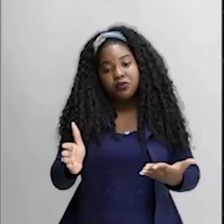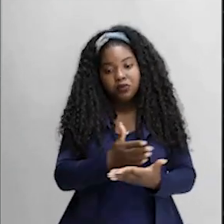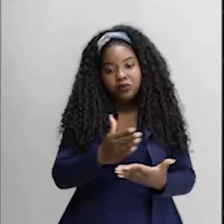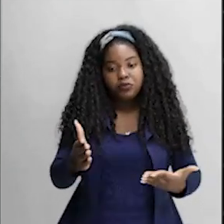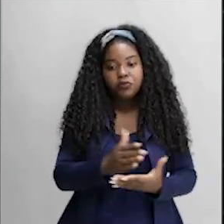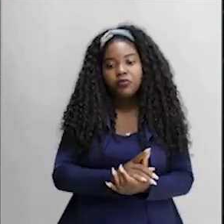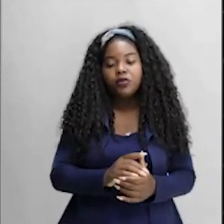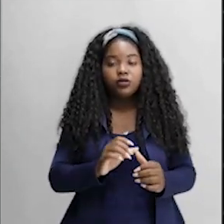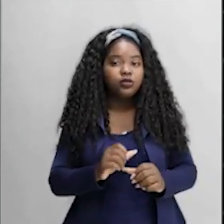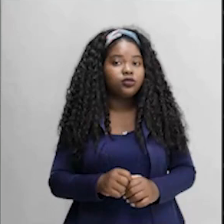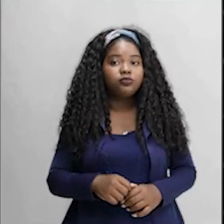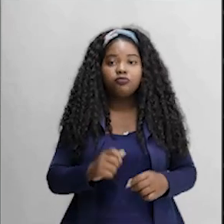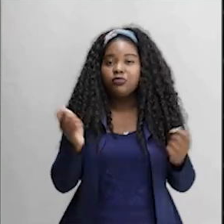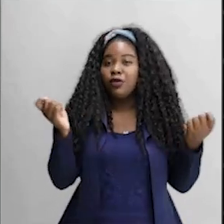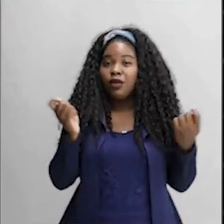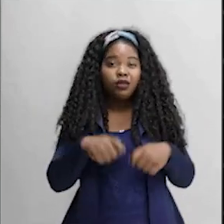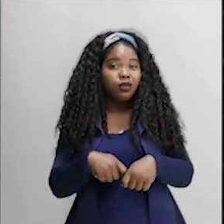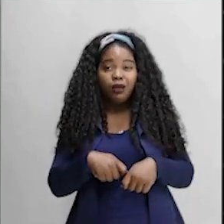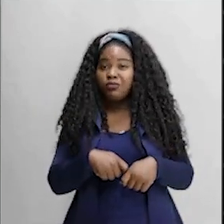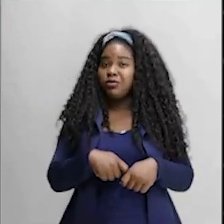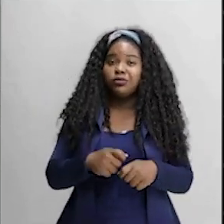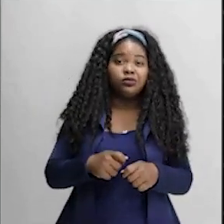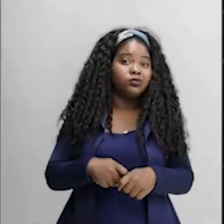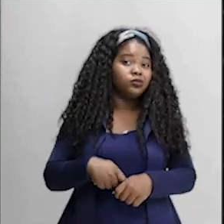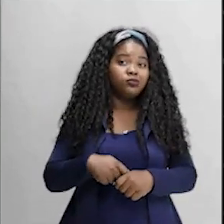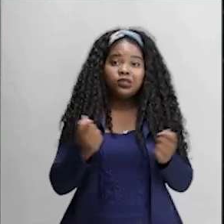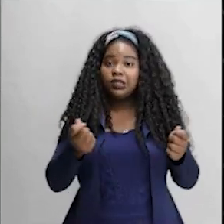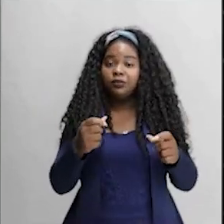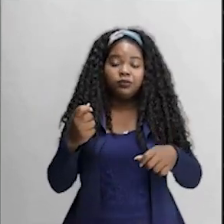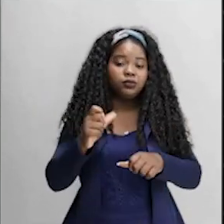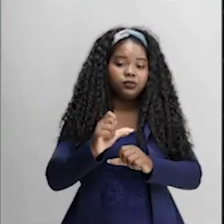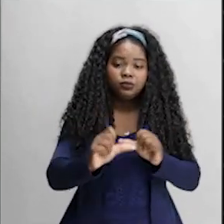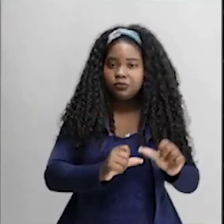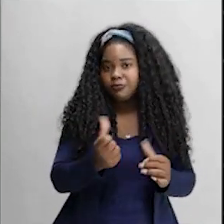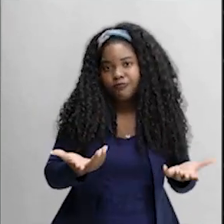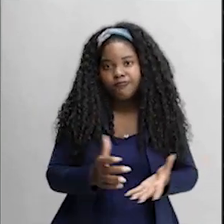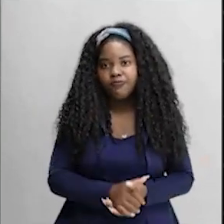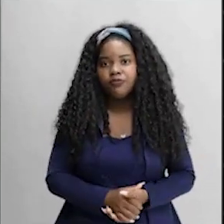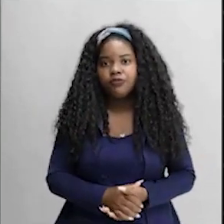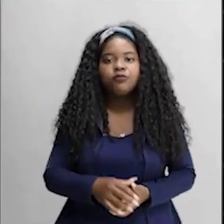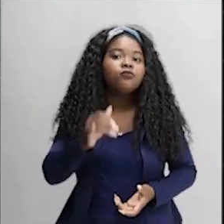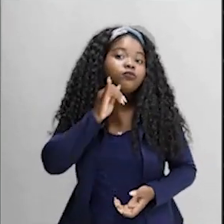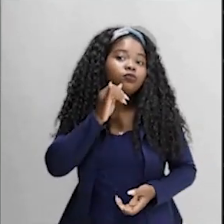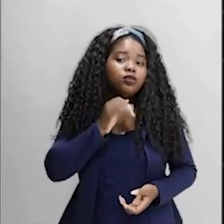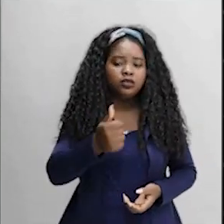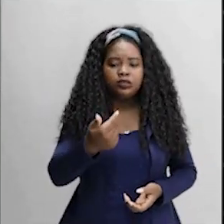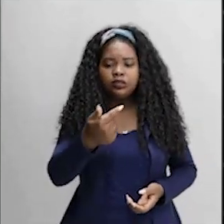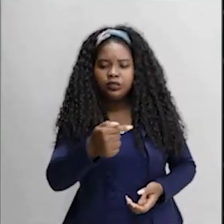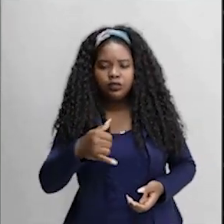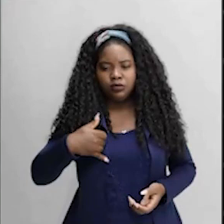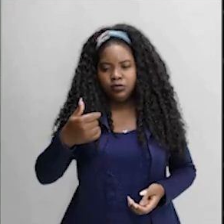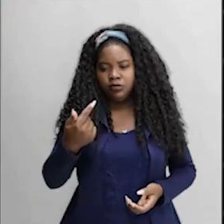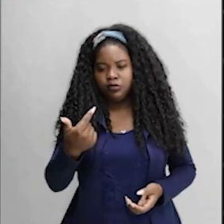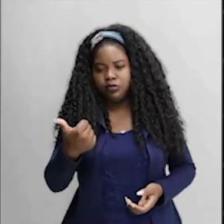conseguir mudar. Por exemplo, você não vai fazer 17 anos 2 vezes. Tá? Isso está no ramo da